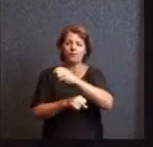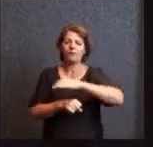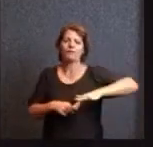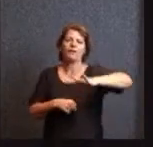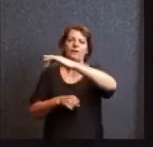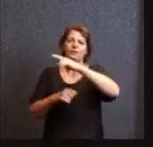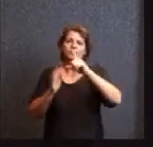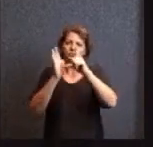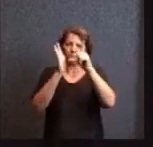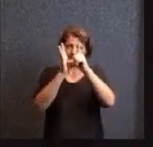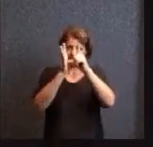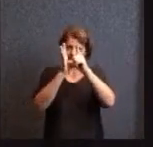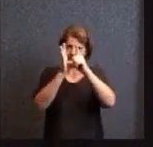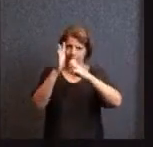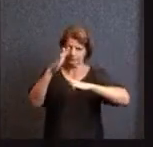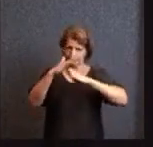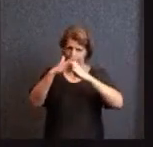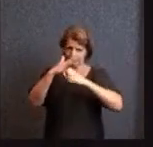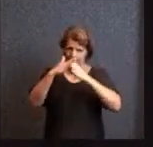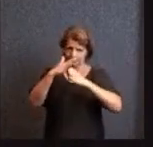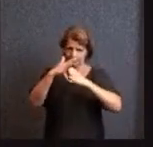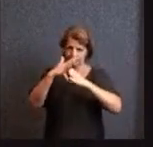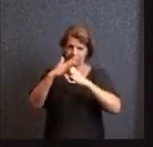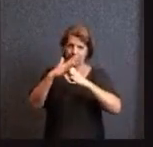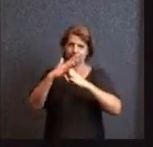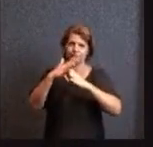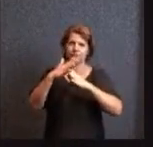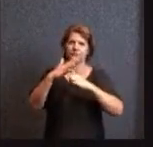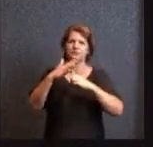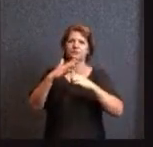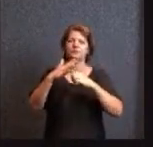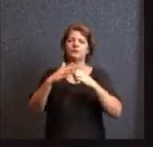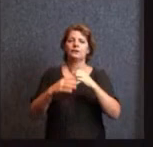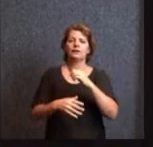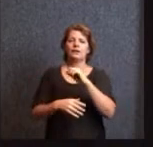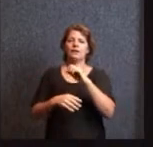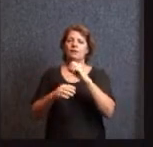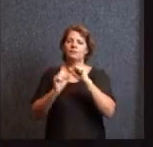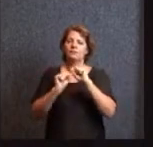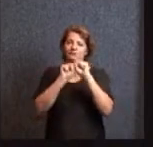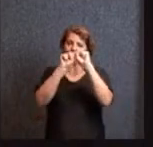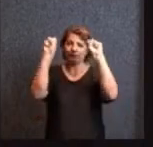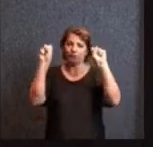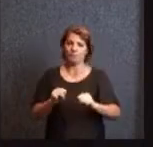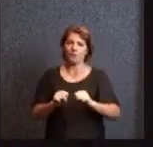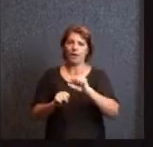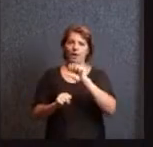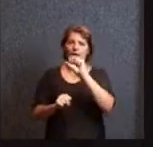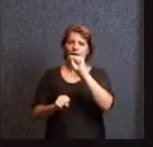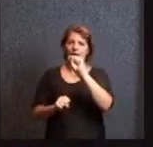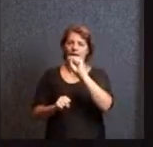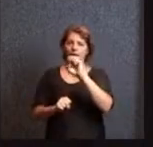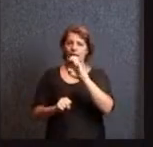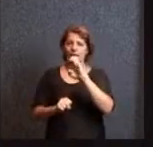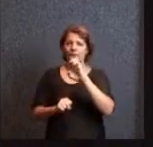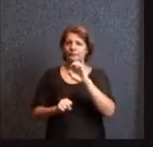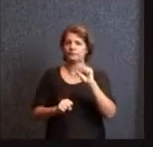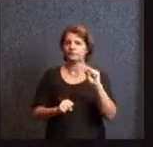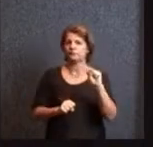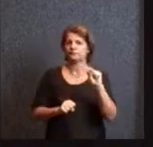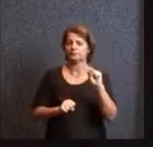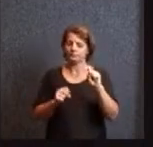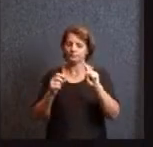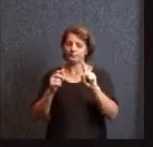outra proposição é no campo da indústria, também envolvendo o Sistema S, e é no contraturno. E aí, aquele que